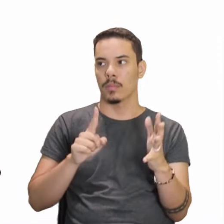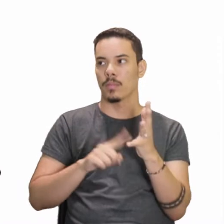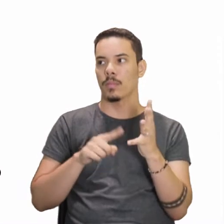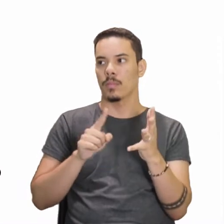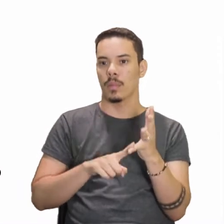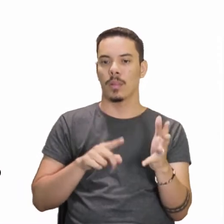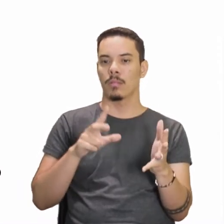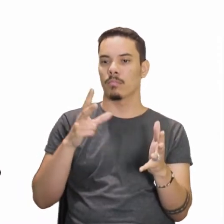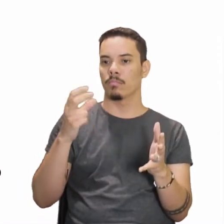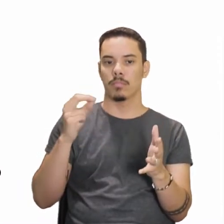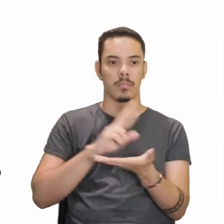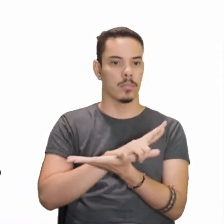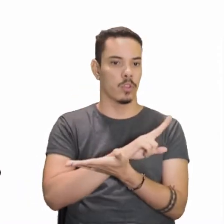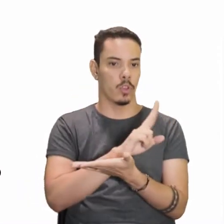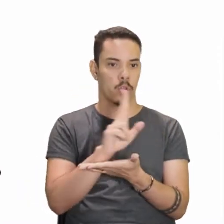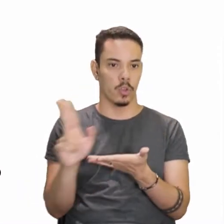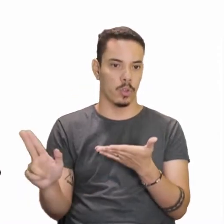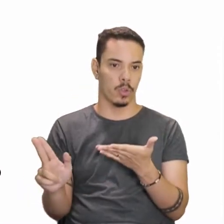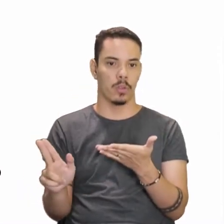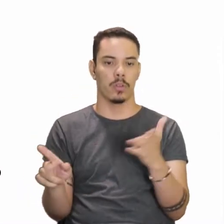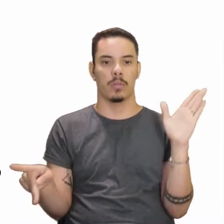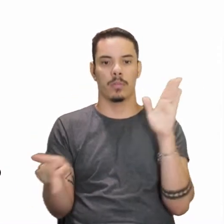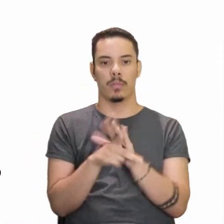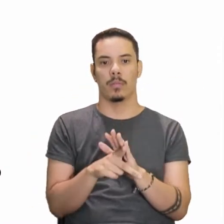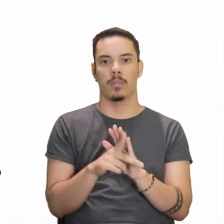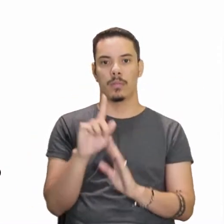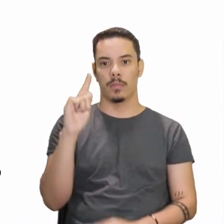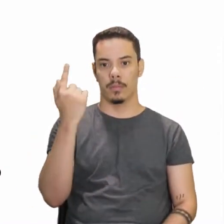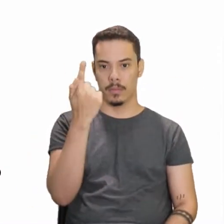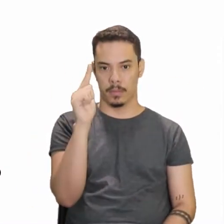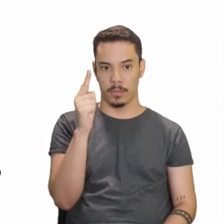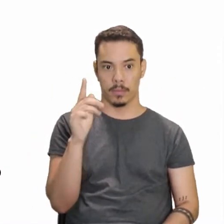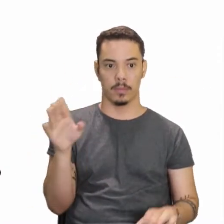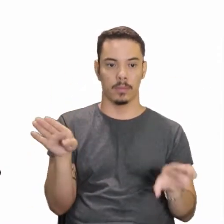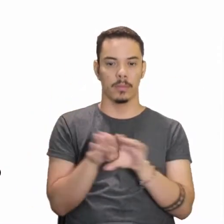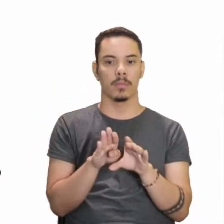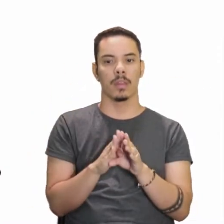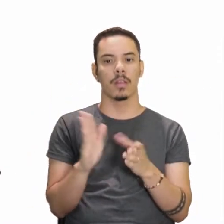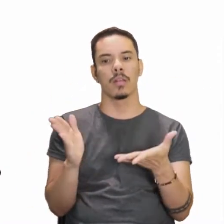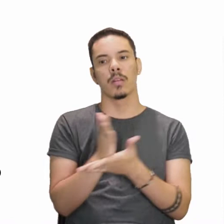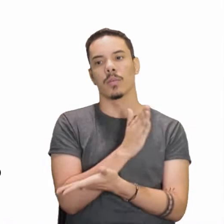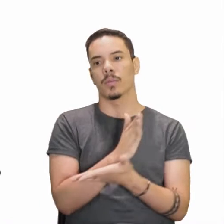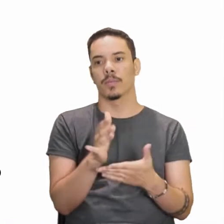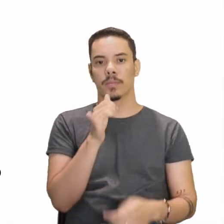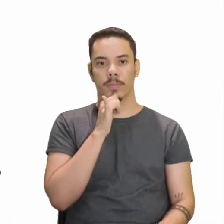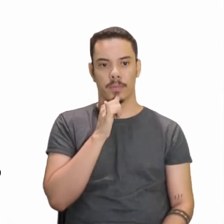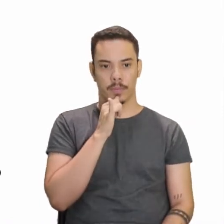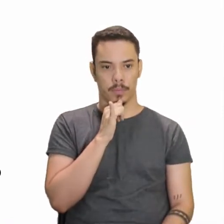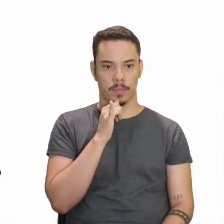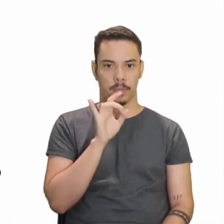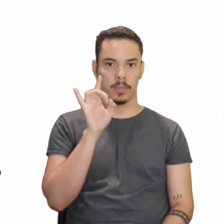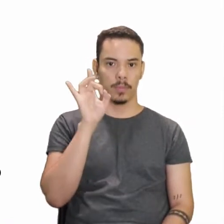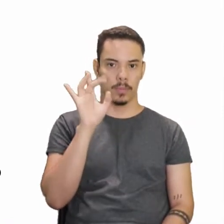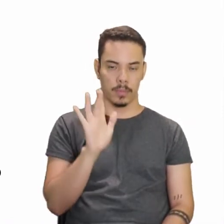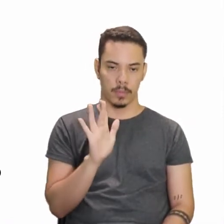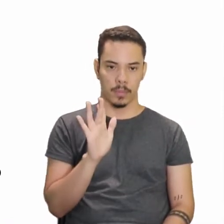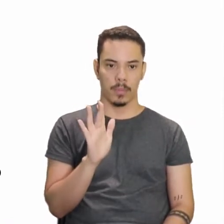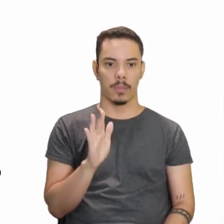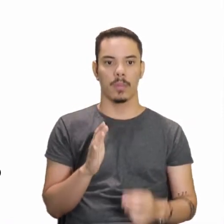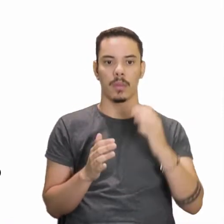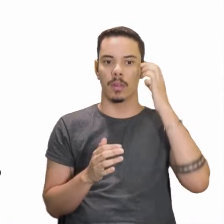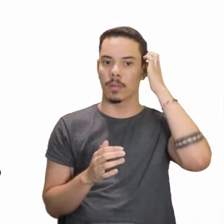bem como os nomes próprios e geográficos também. Aqui alguns exemplos para vocês, tá? De algumas palavras